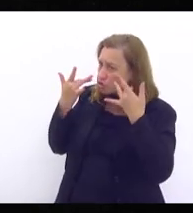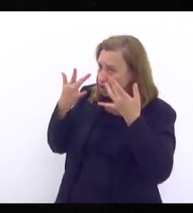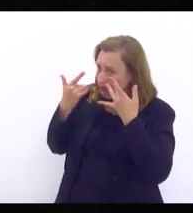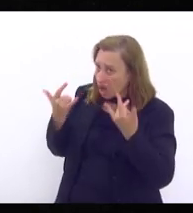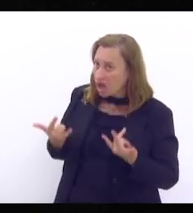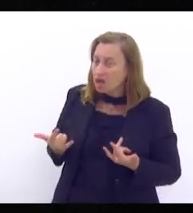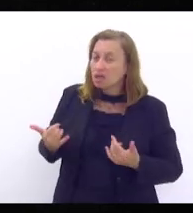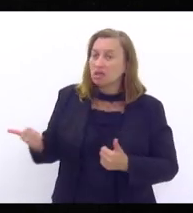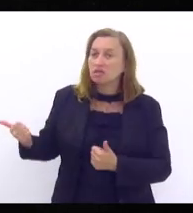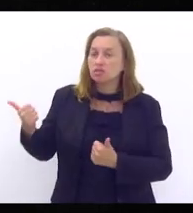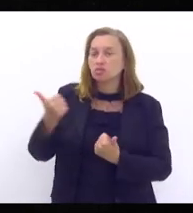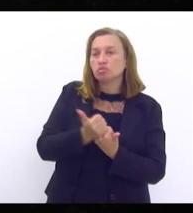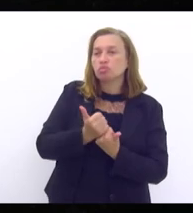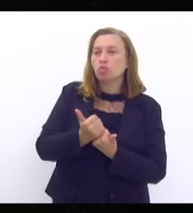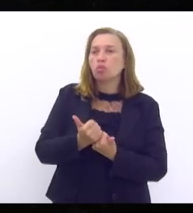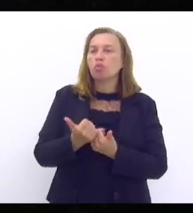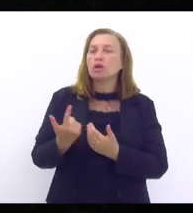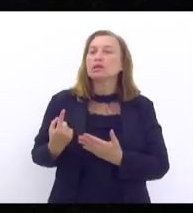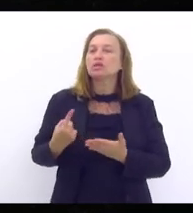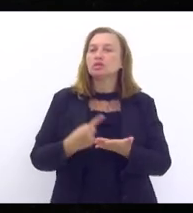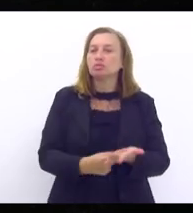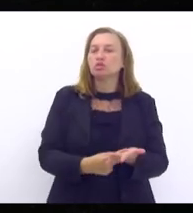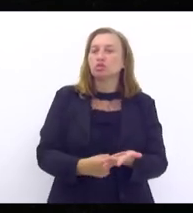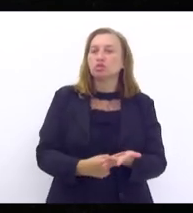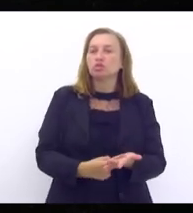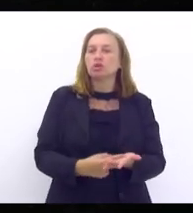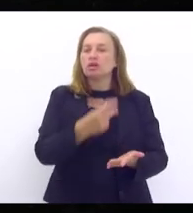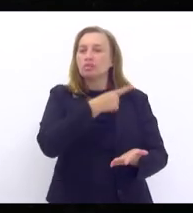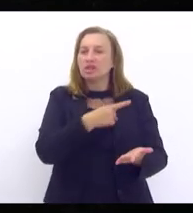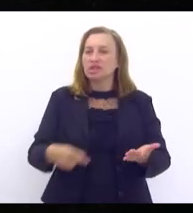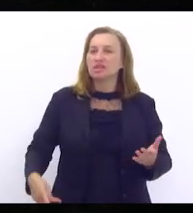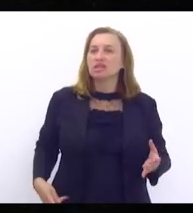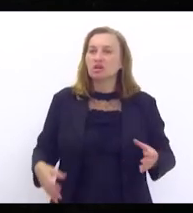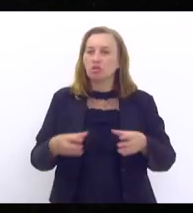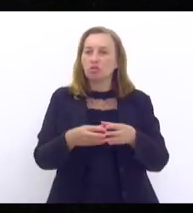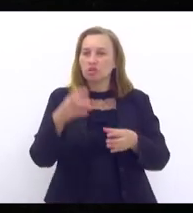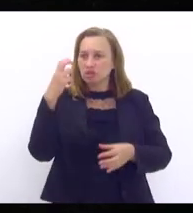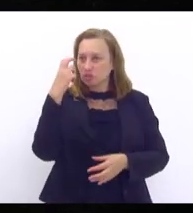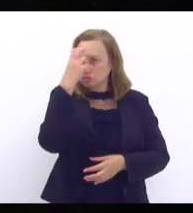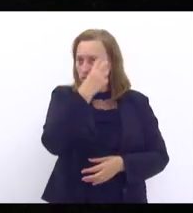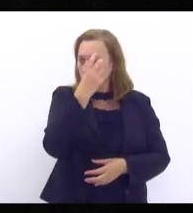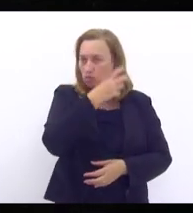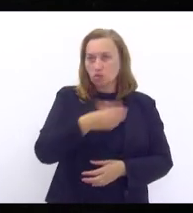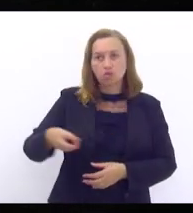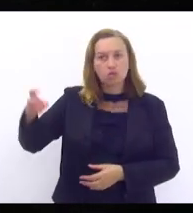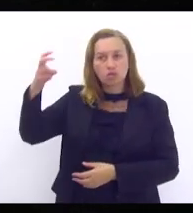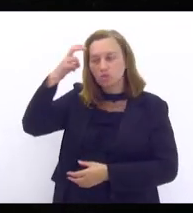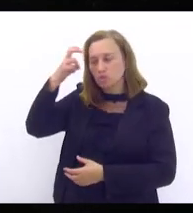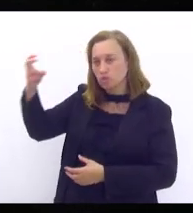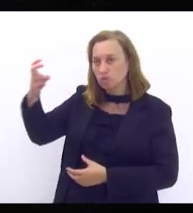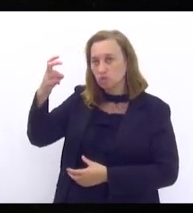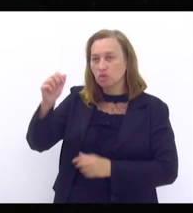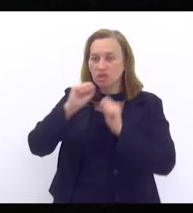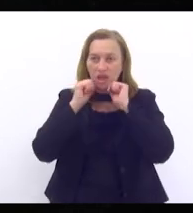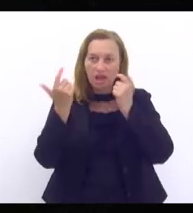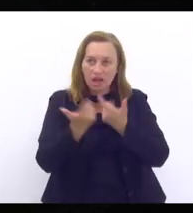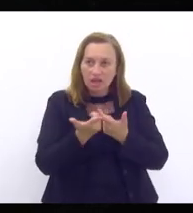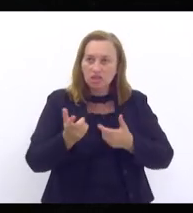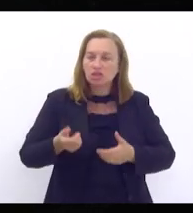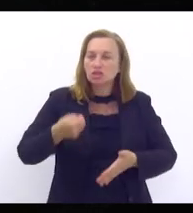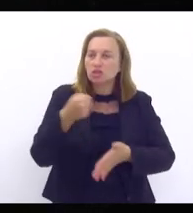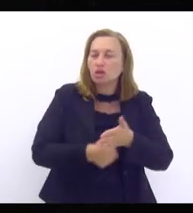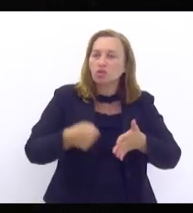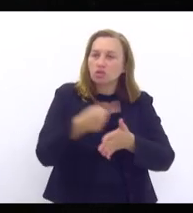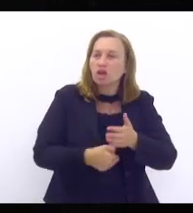e assumimos um compromisso como presidente da Comissão de Cultura da Assembleia Legislativa de lutarmos